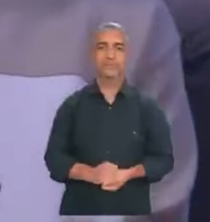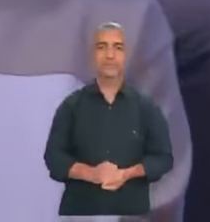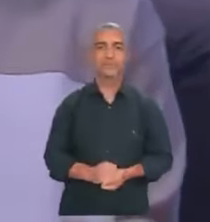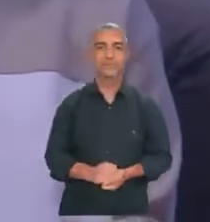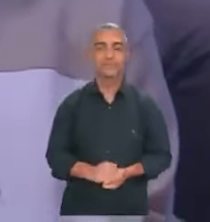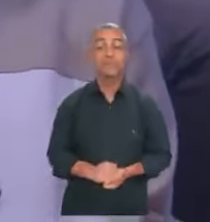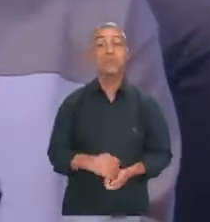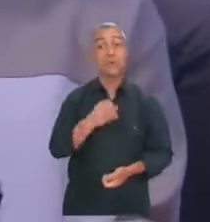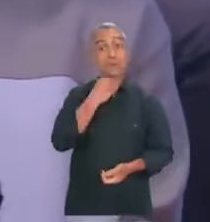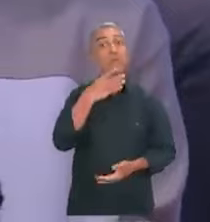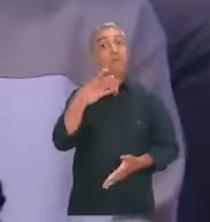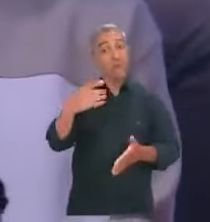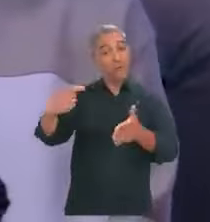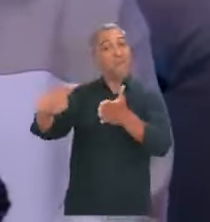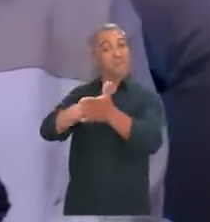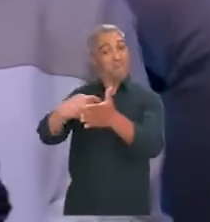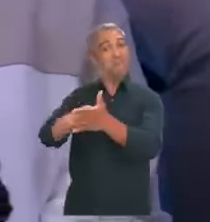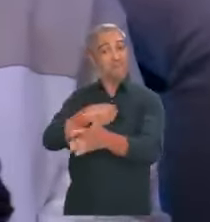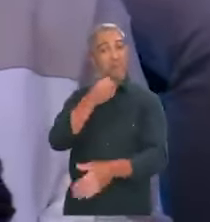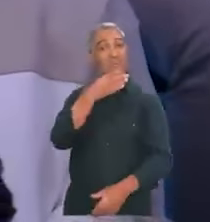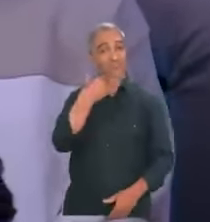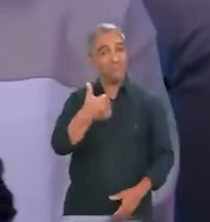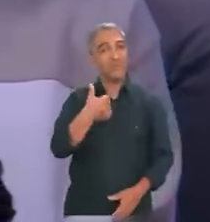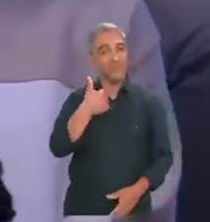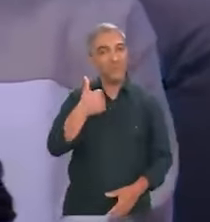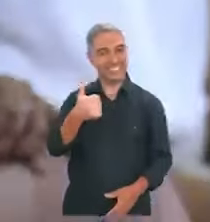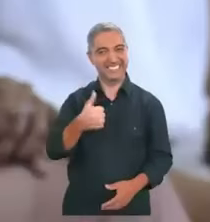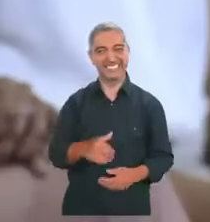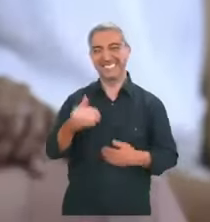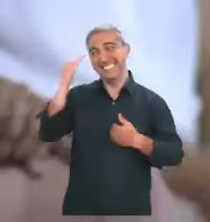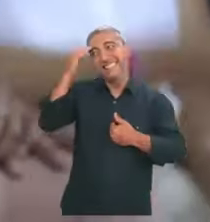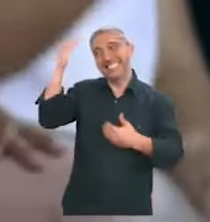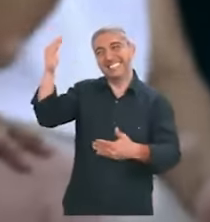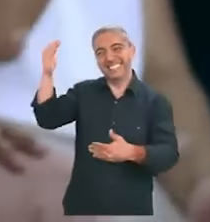Muito bom, muito bom. Amei essa pergunta. Te pago depois, tá?